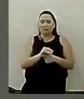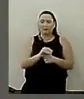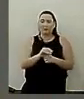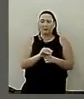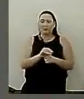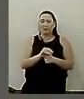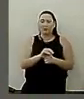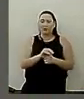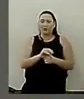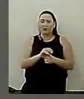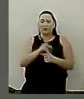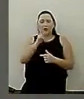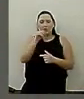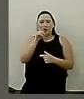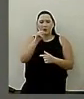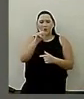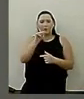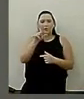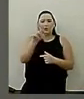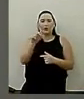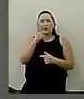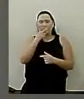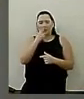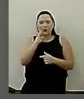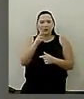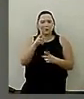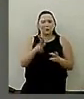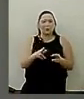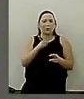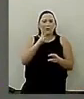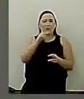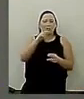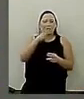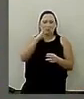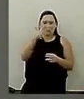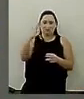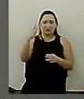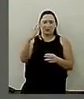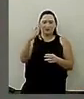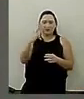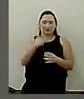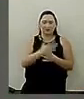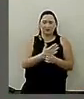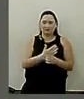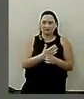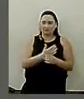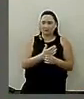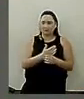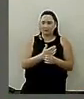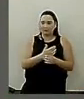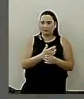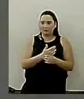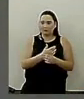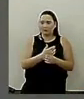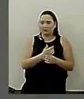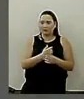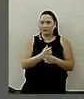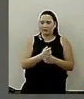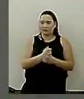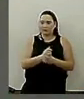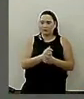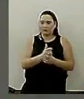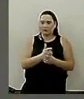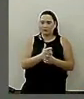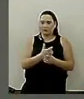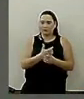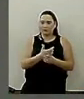E o lago parecia um espelho. Eu me lembro que o Nailton comentou: como está calmo, como